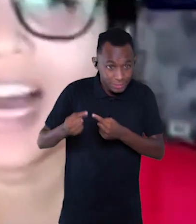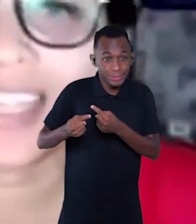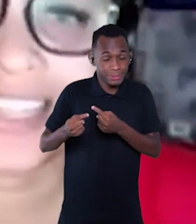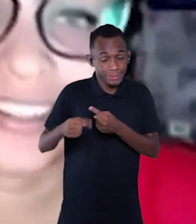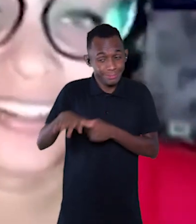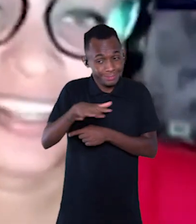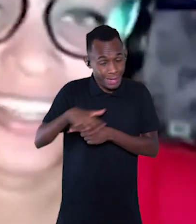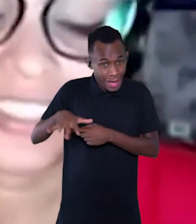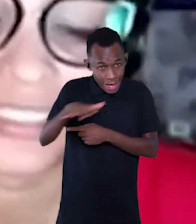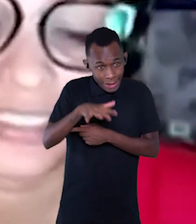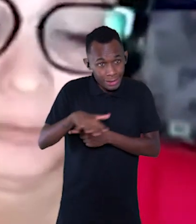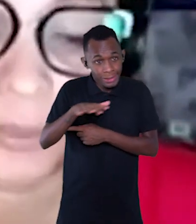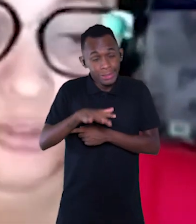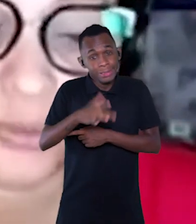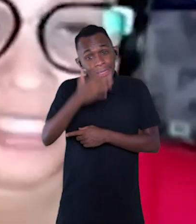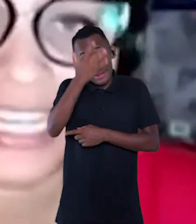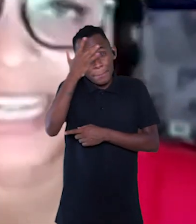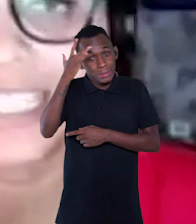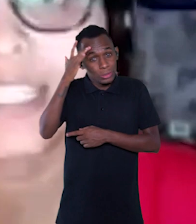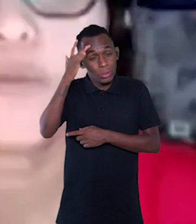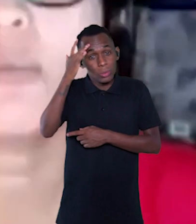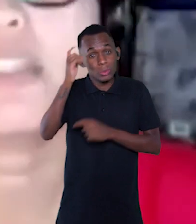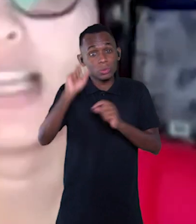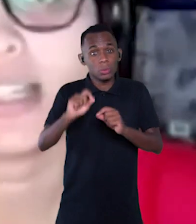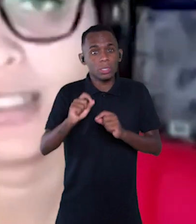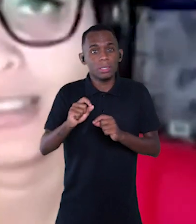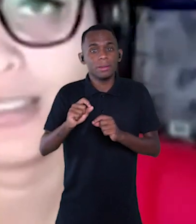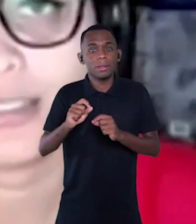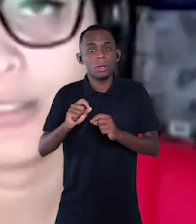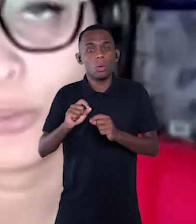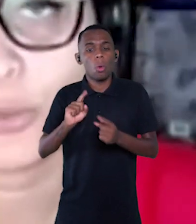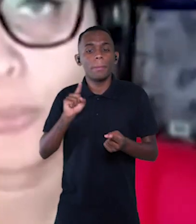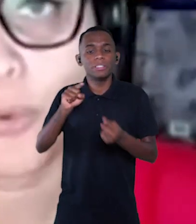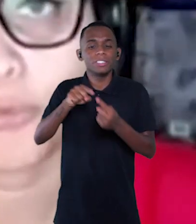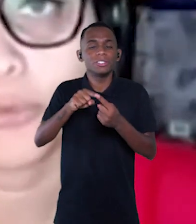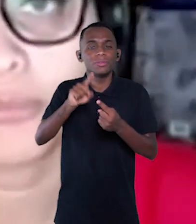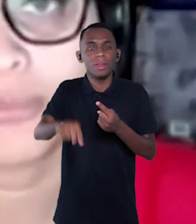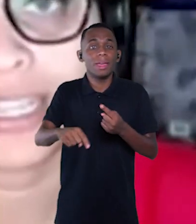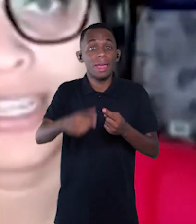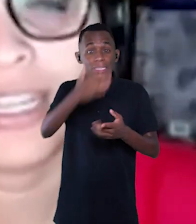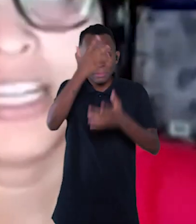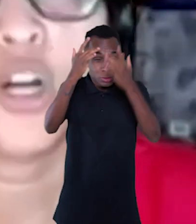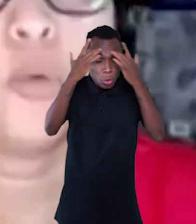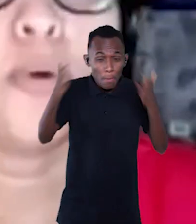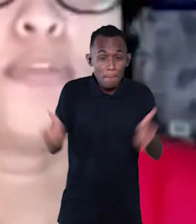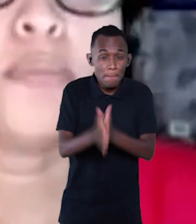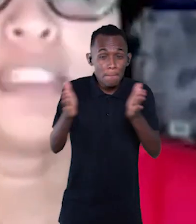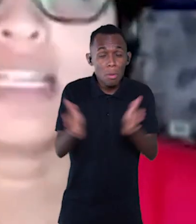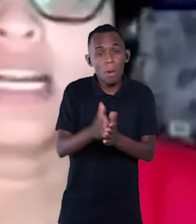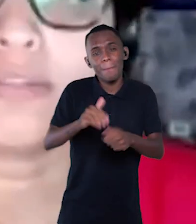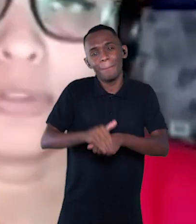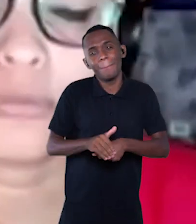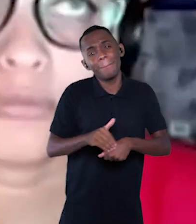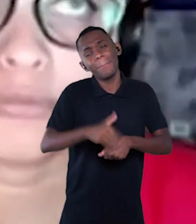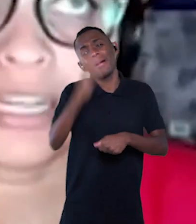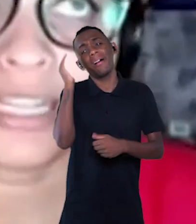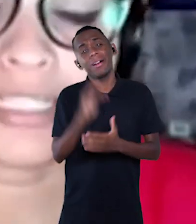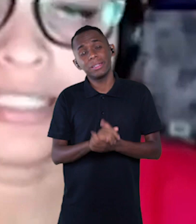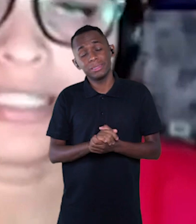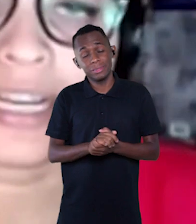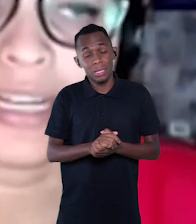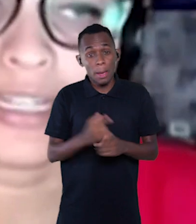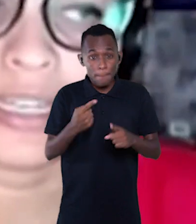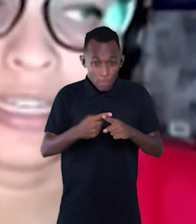dessa laia, eles são pessoas que ganham com a miséria do povo, né? Um povo miserável